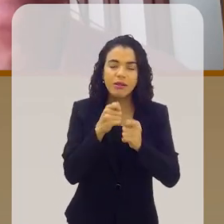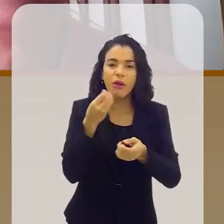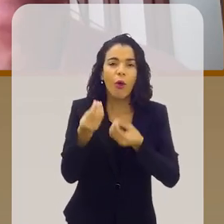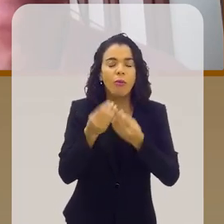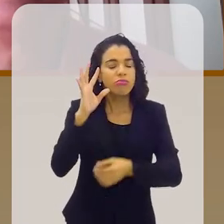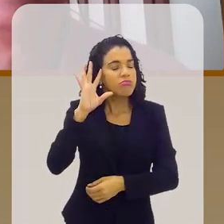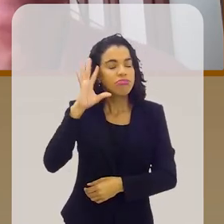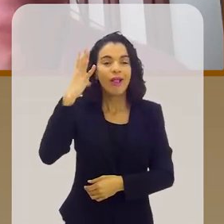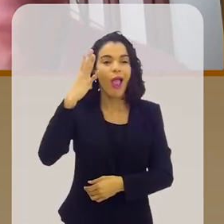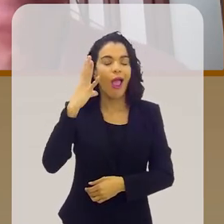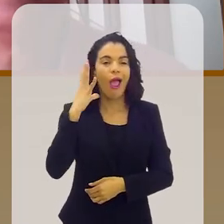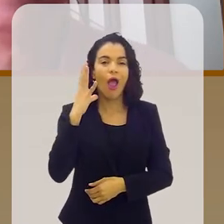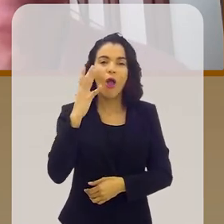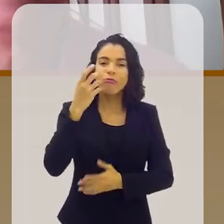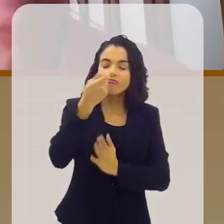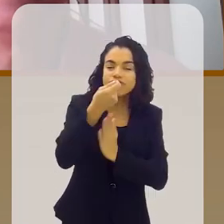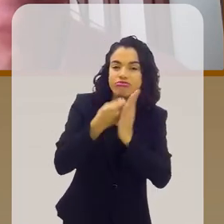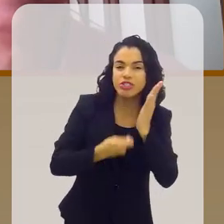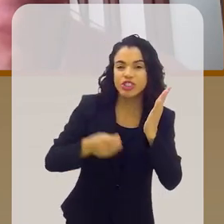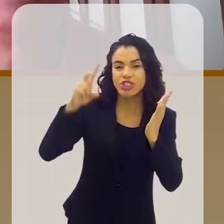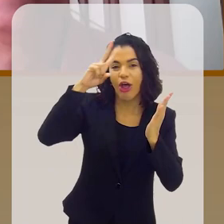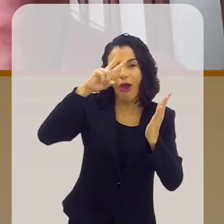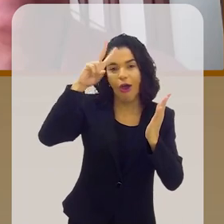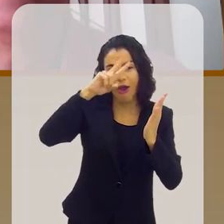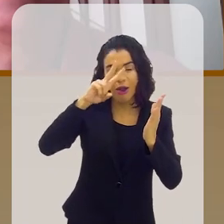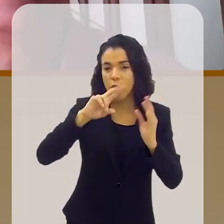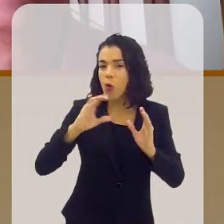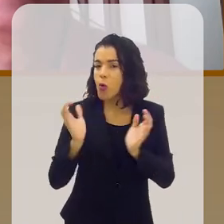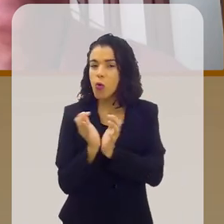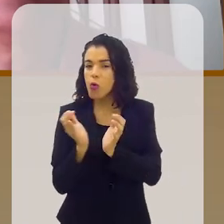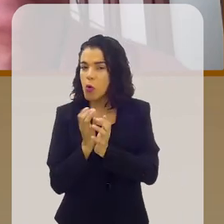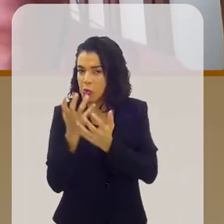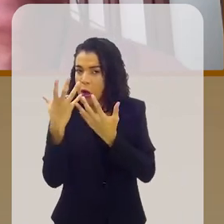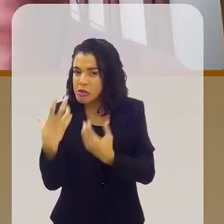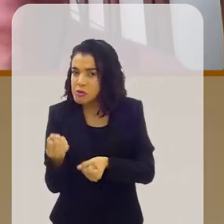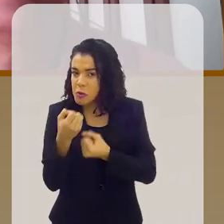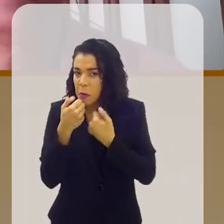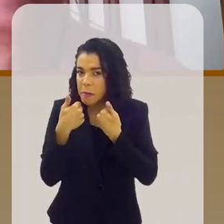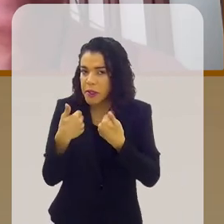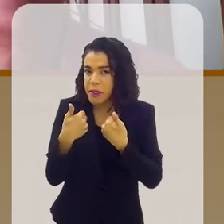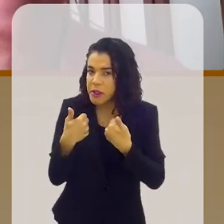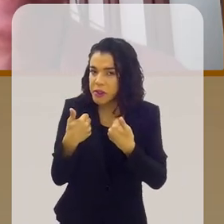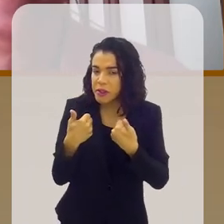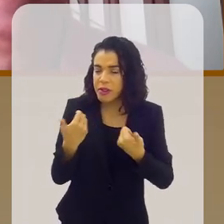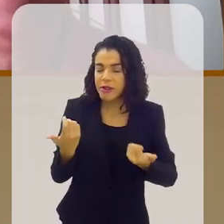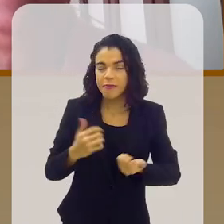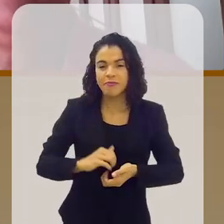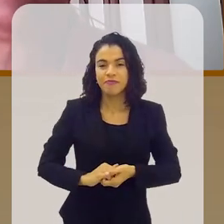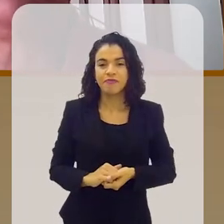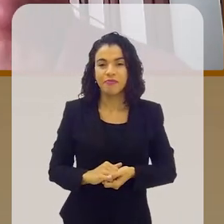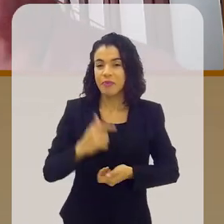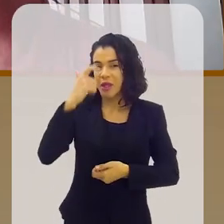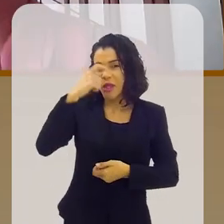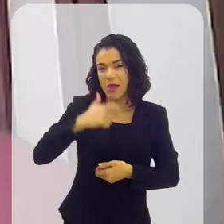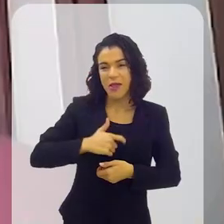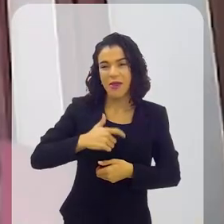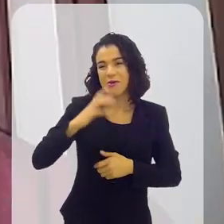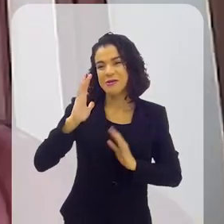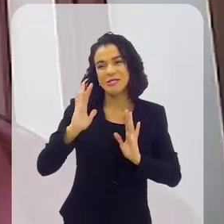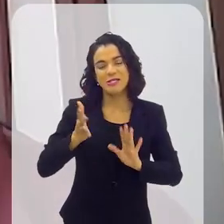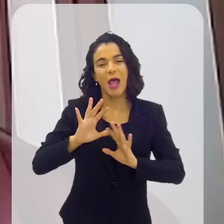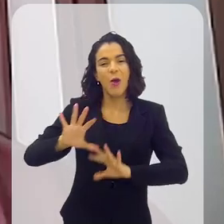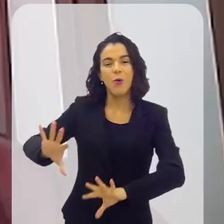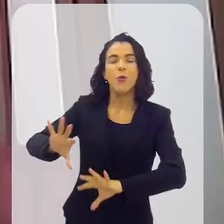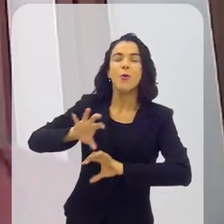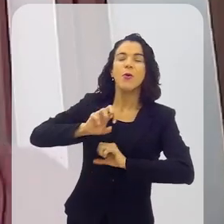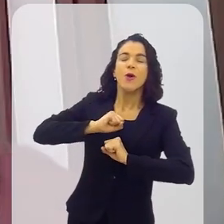essa história? Como é que eles, né, como grupo, abraçaram essa ideia? Então, eu já era fundo